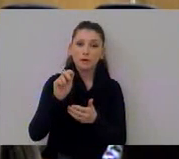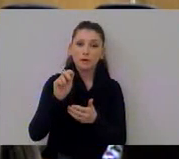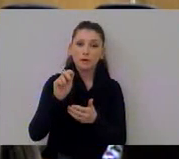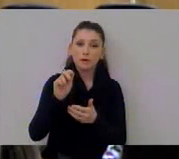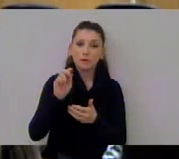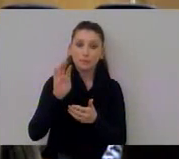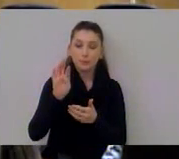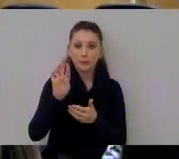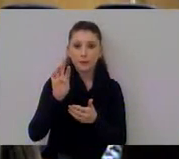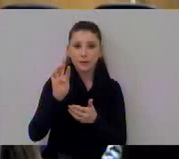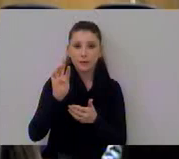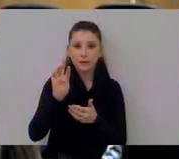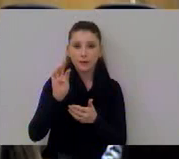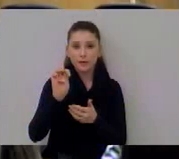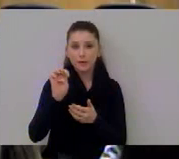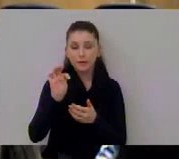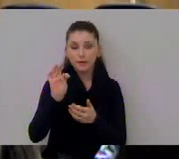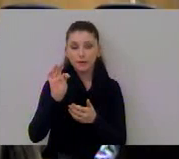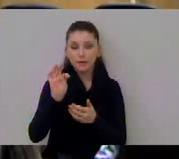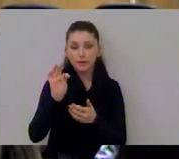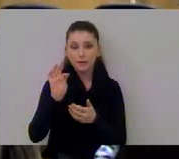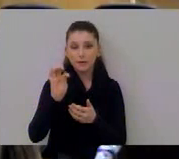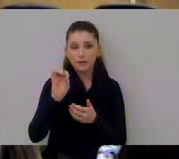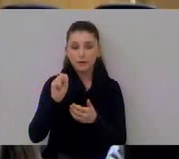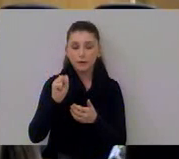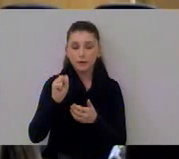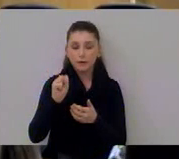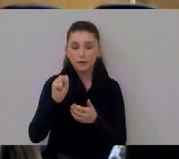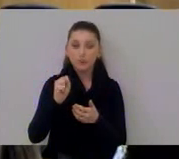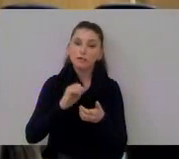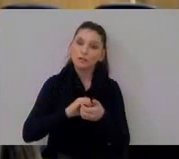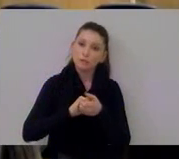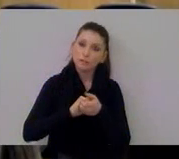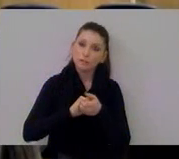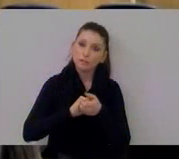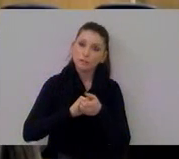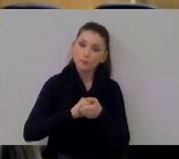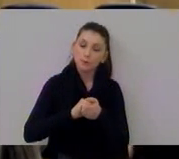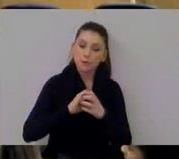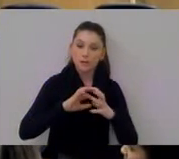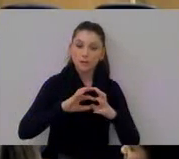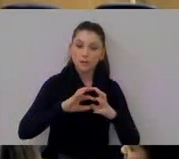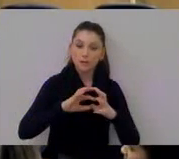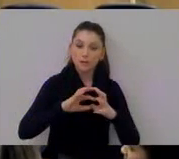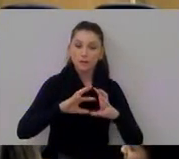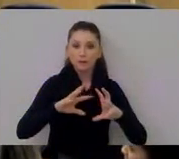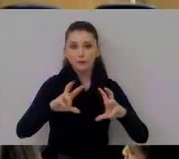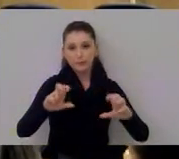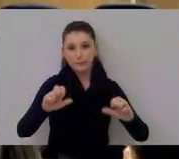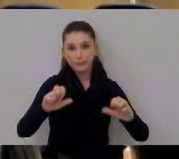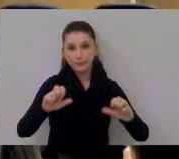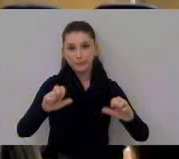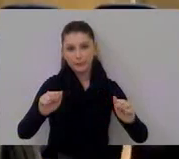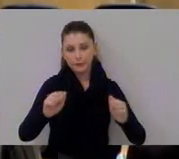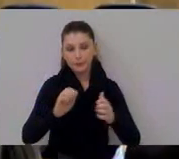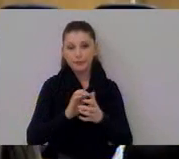e cumprimentar a todos nessa noite. Bom,